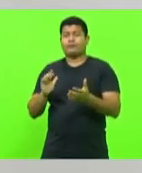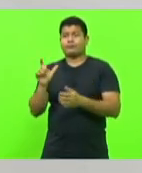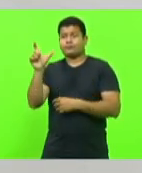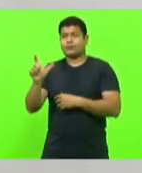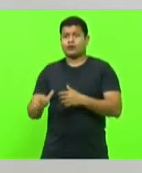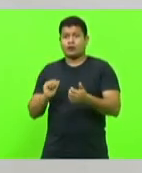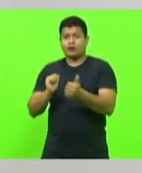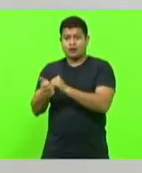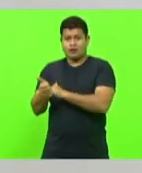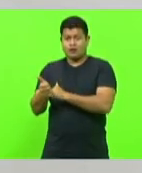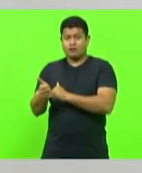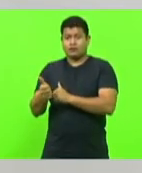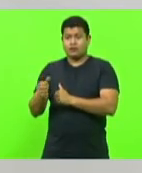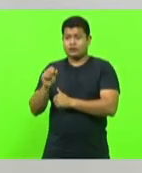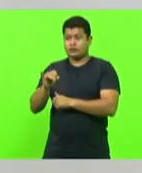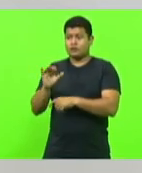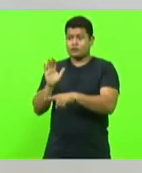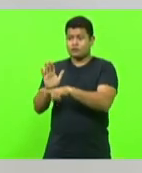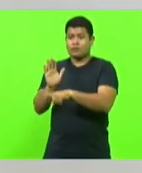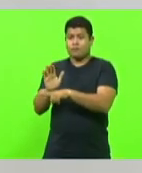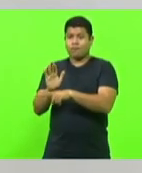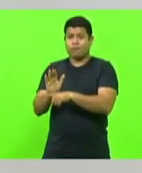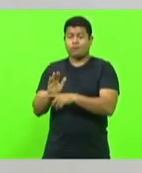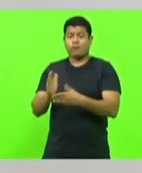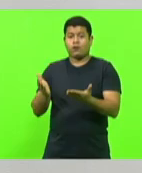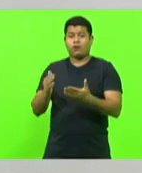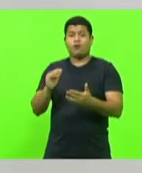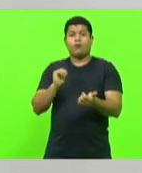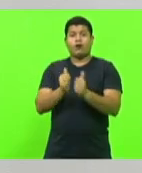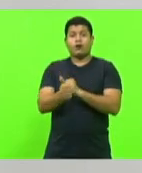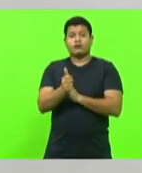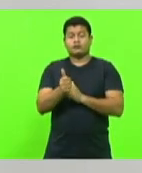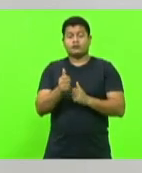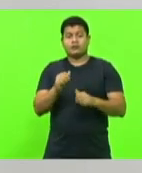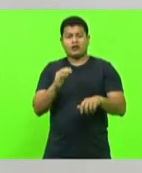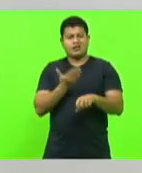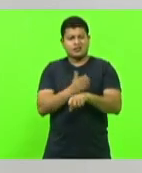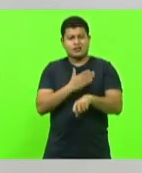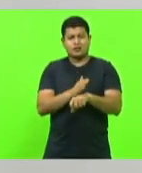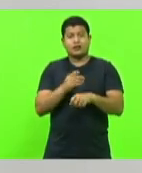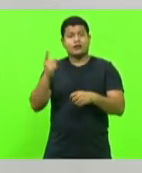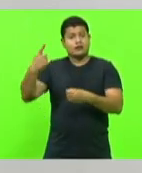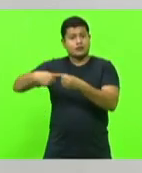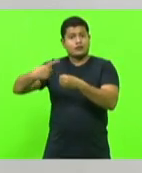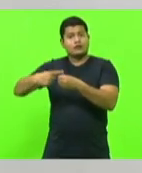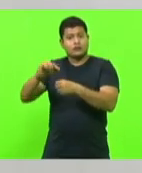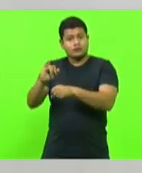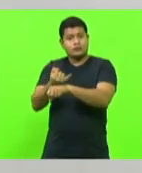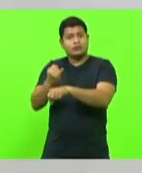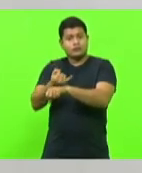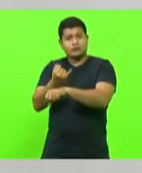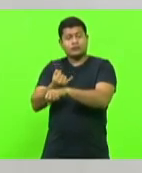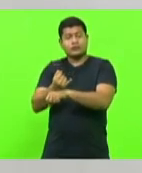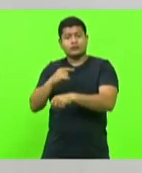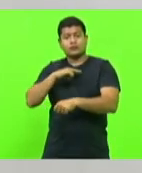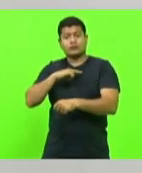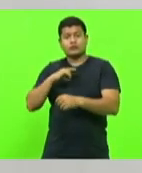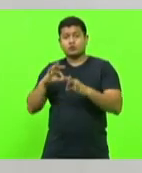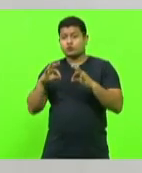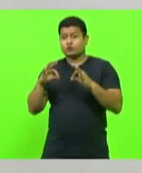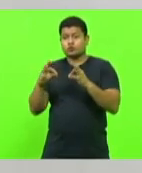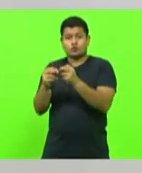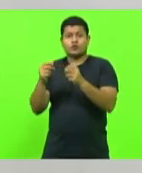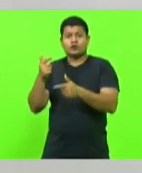outros municípios. O atleta joinvilense que treina em Joinville, tem todo o trabalho de base com seu técnico em